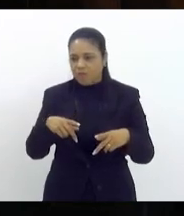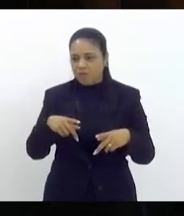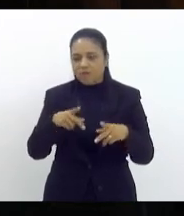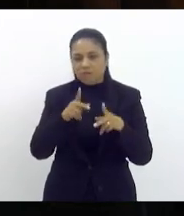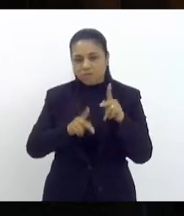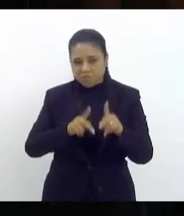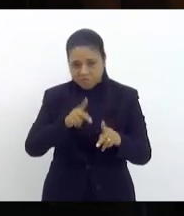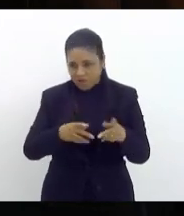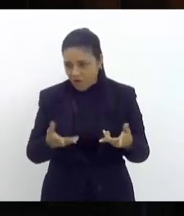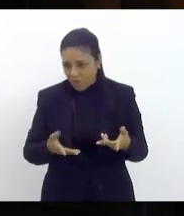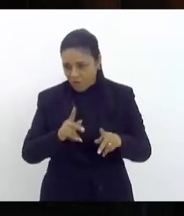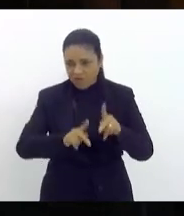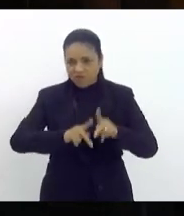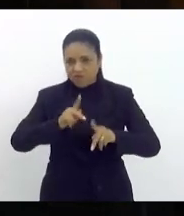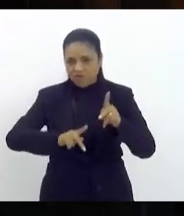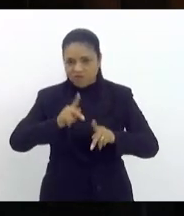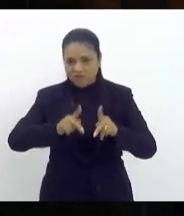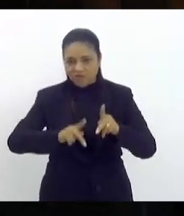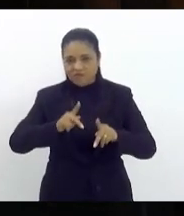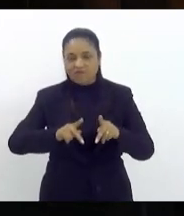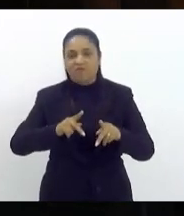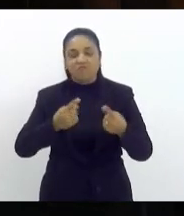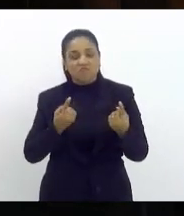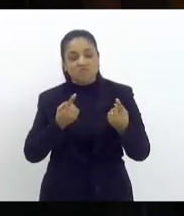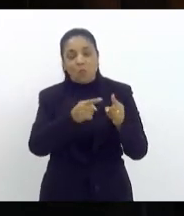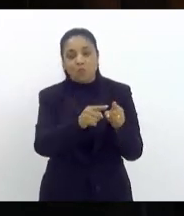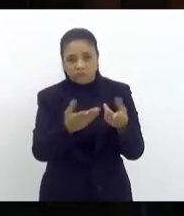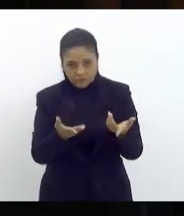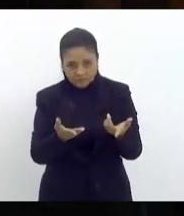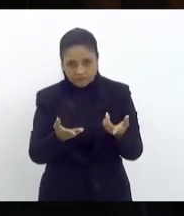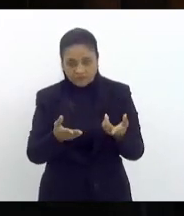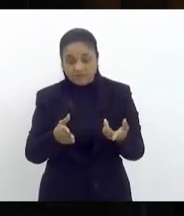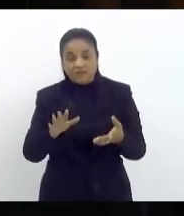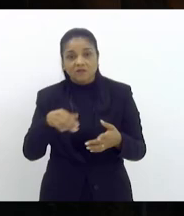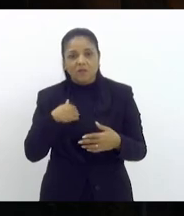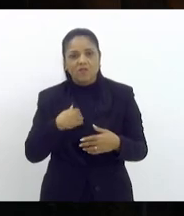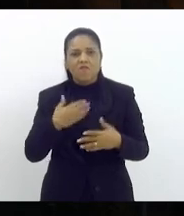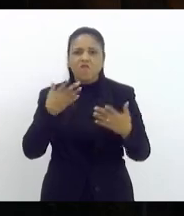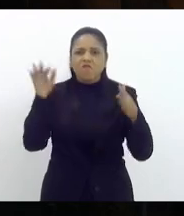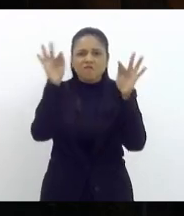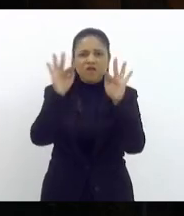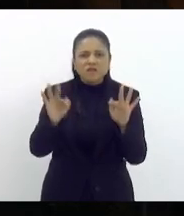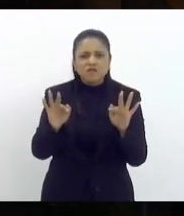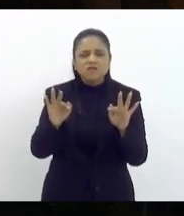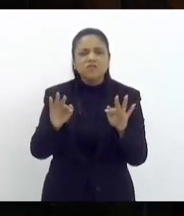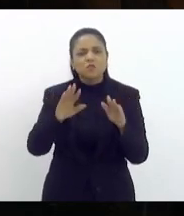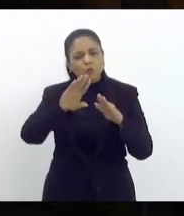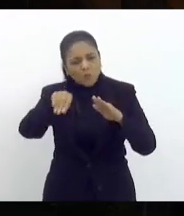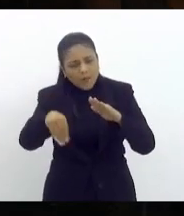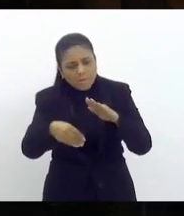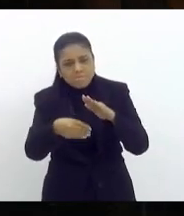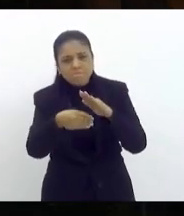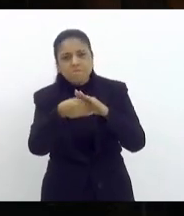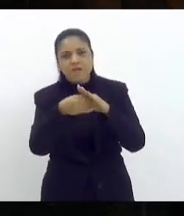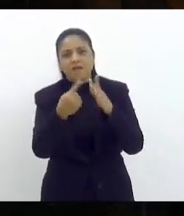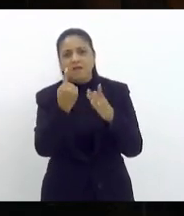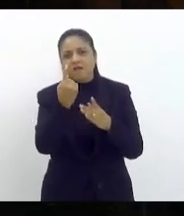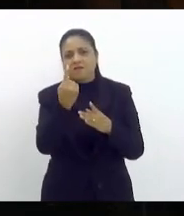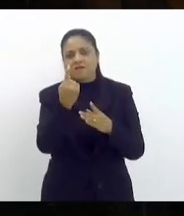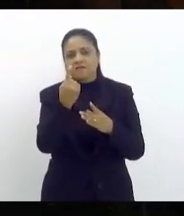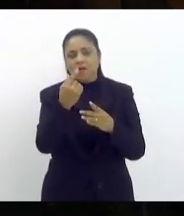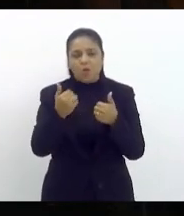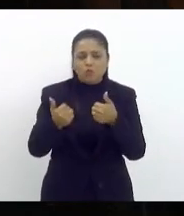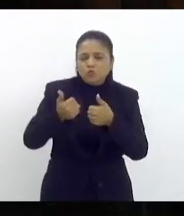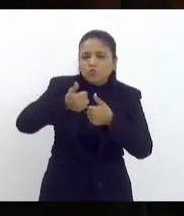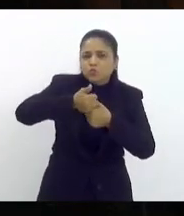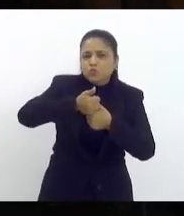estimula e que a gente fica feliz de ver verbalizada uma emenda mesmo que seja subemenda porque o deputado